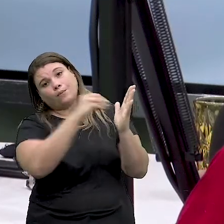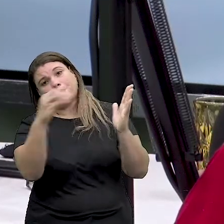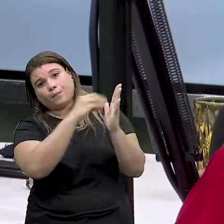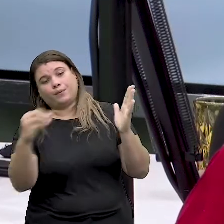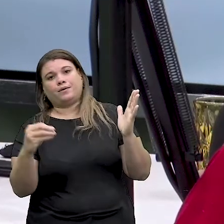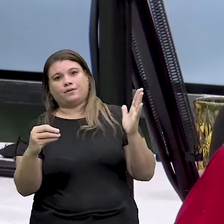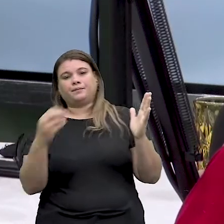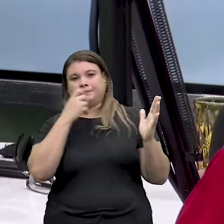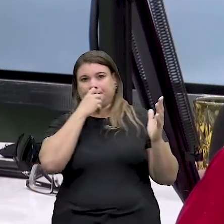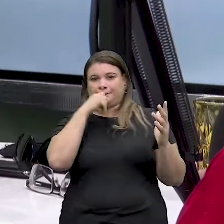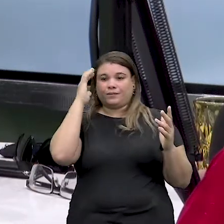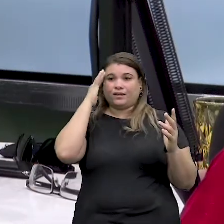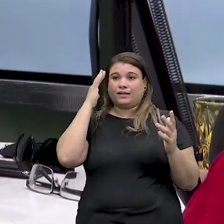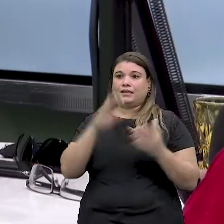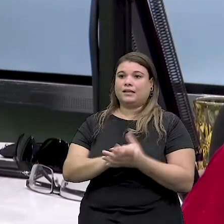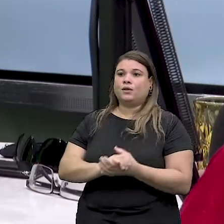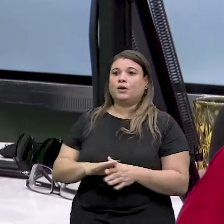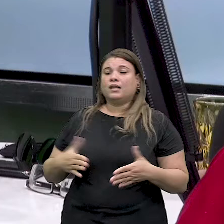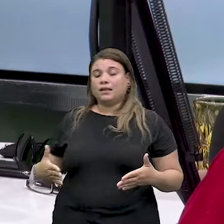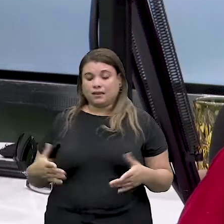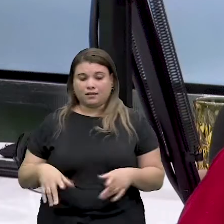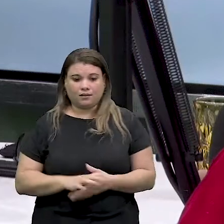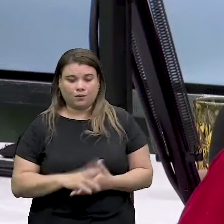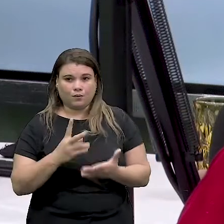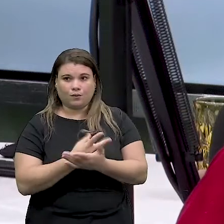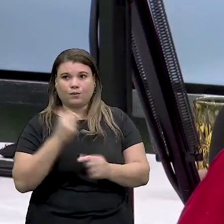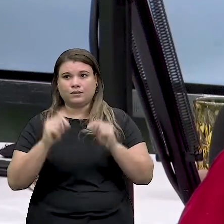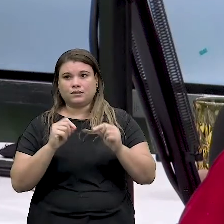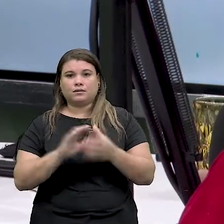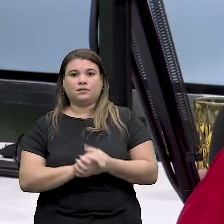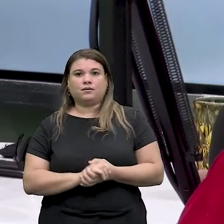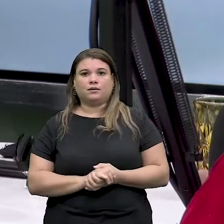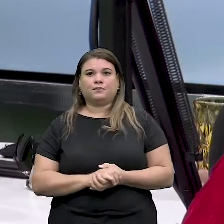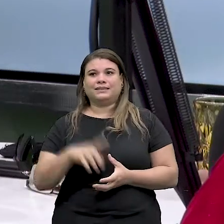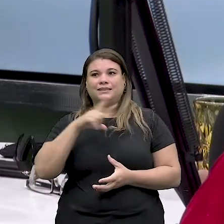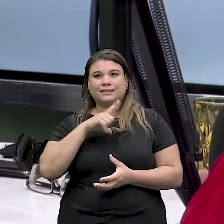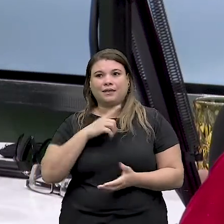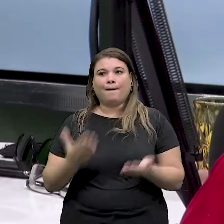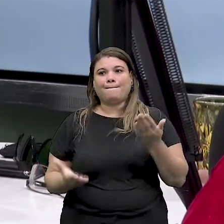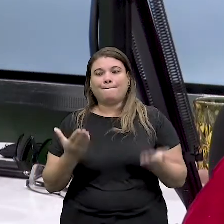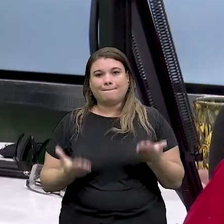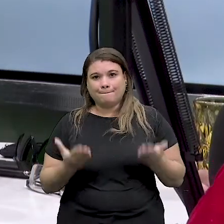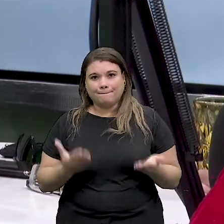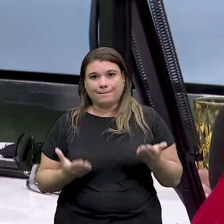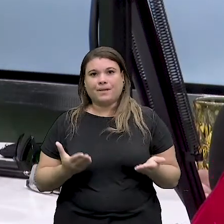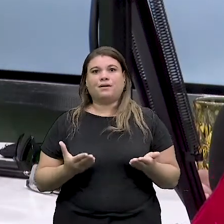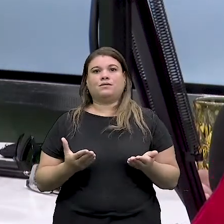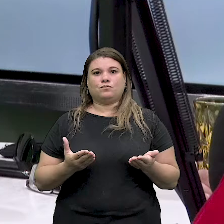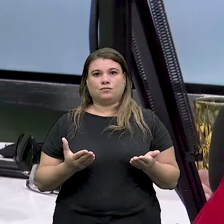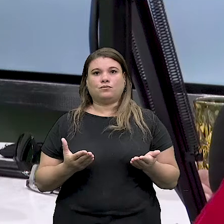né, para unificar pesos, medidas, circulação, regras de